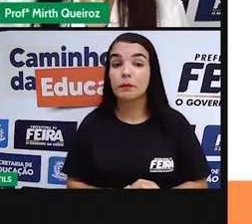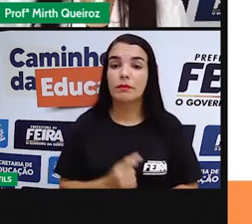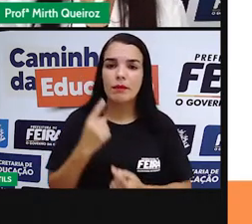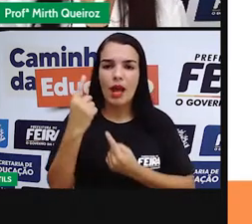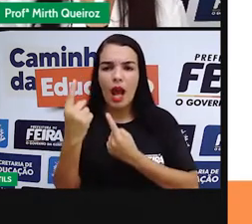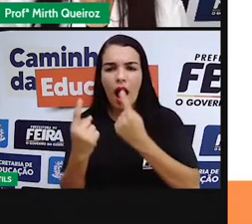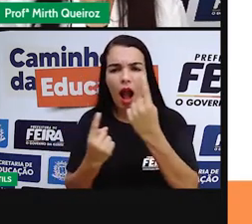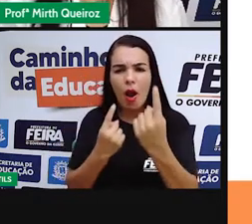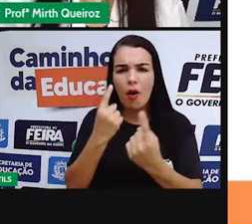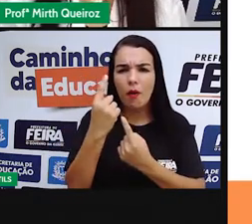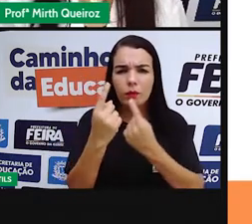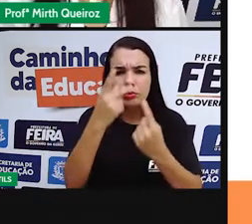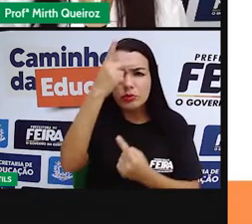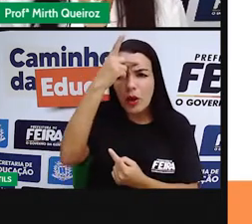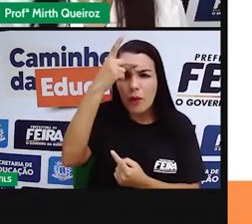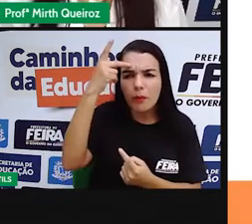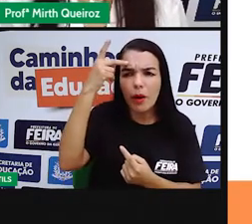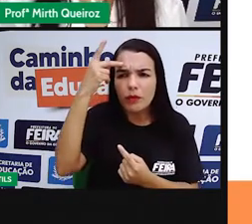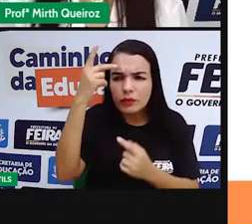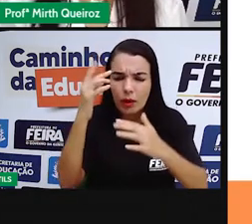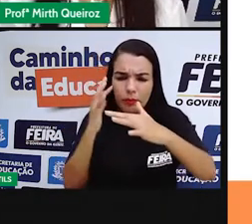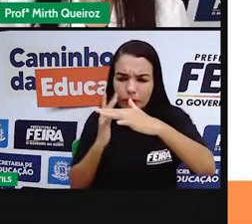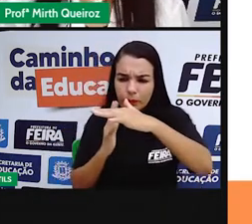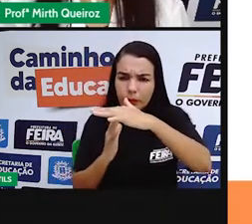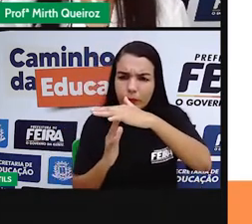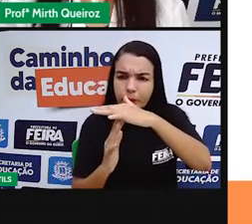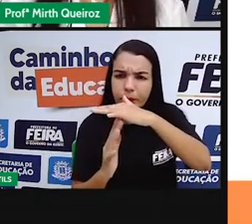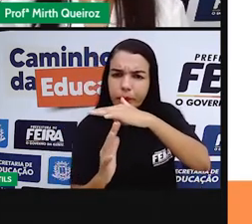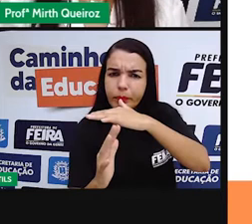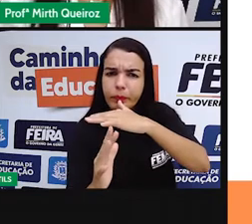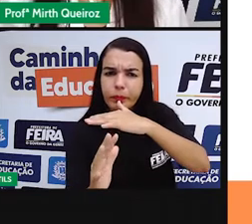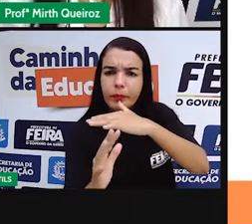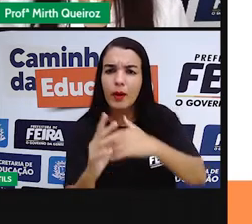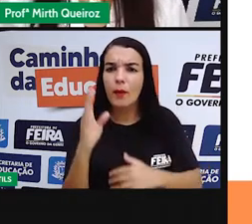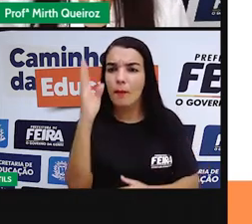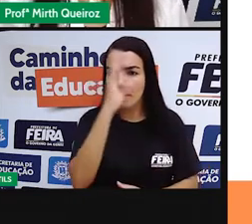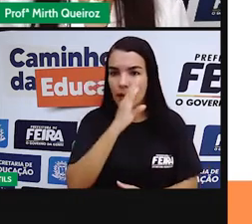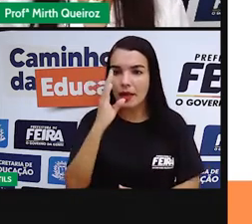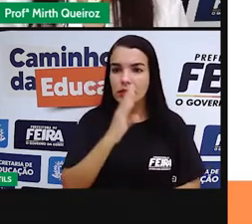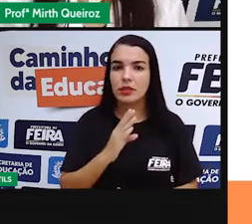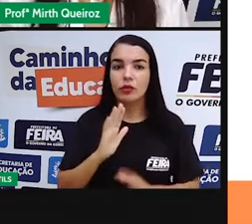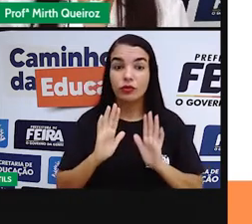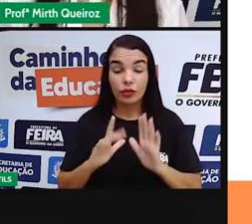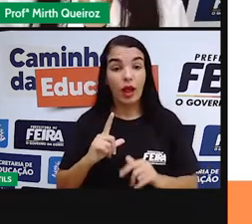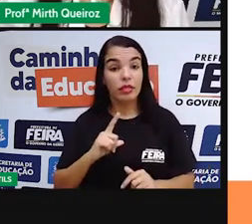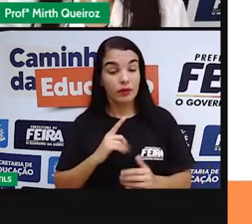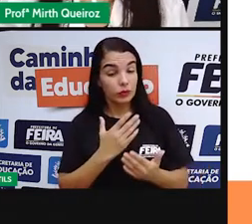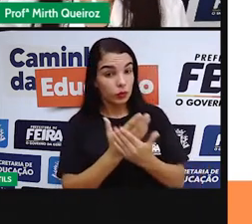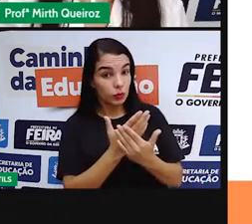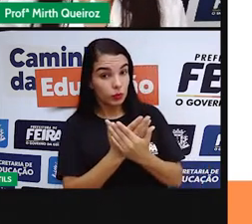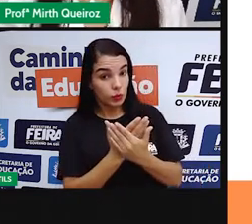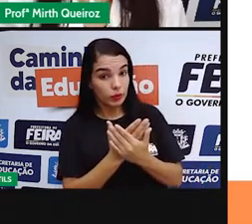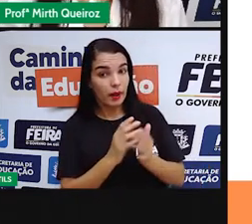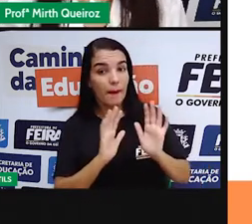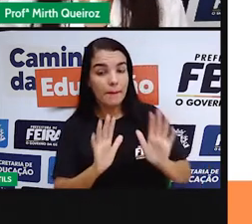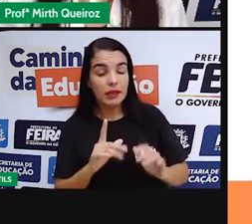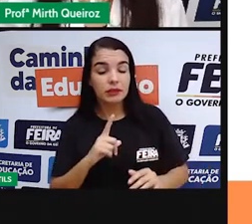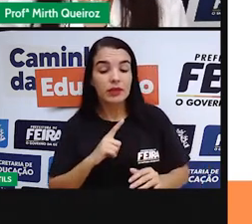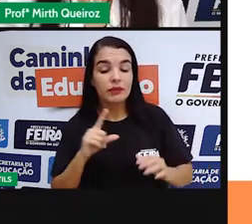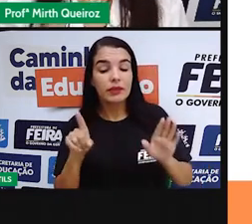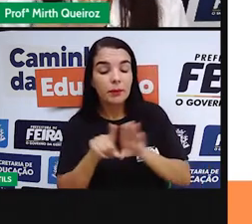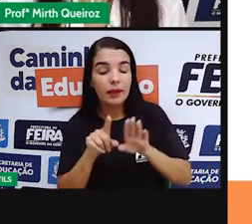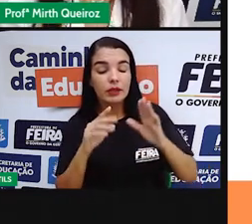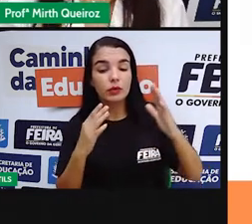Alguns povos que imigraram para o Brasil, nós já estudamos sobre eles, e falamos sobre essas